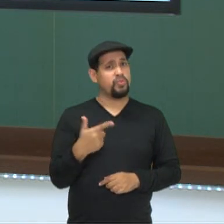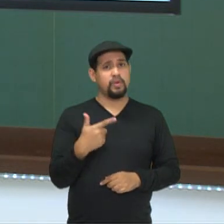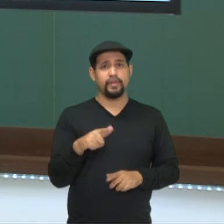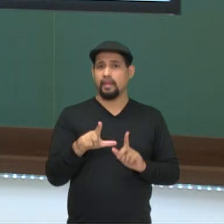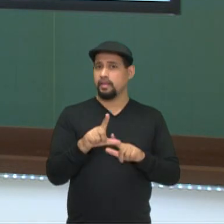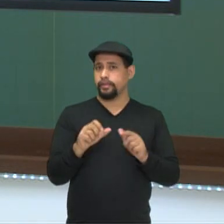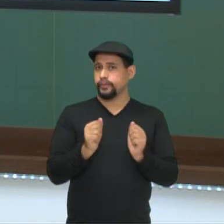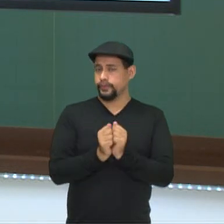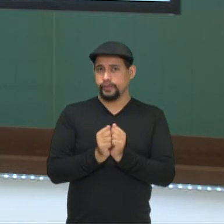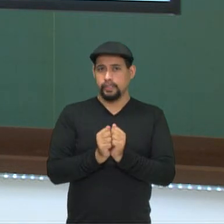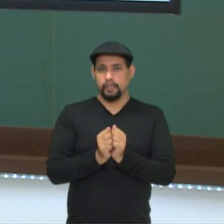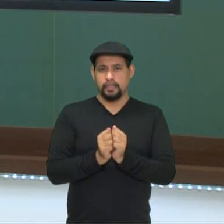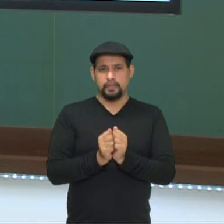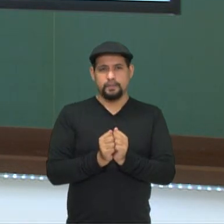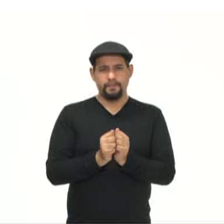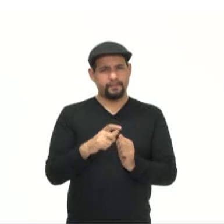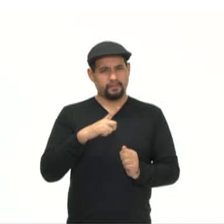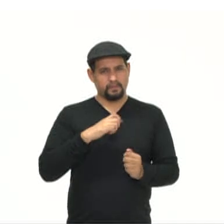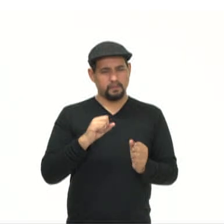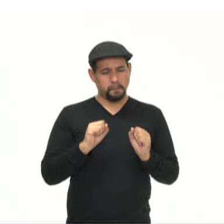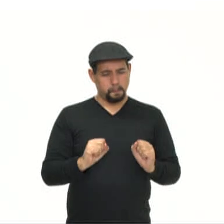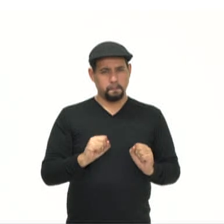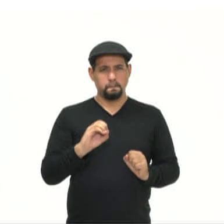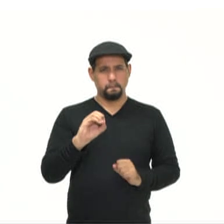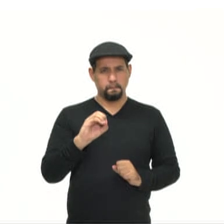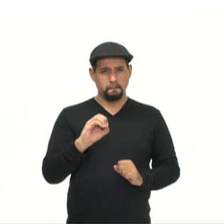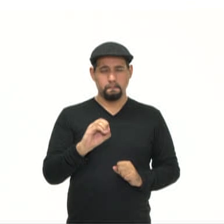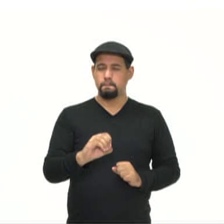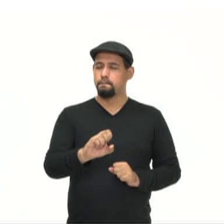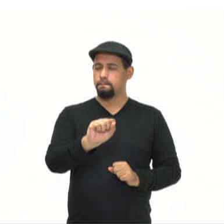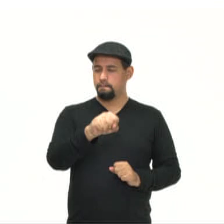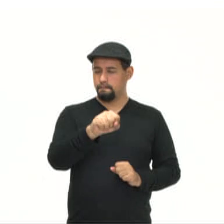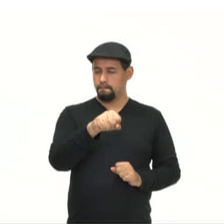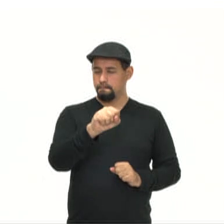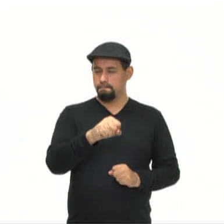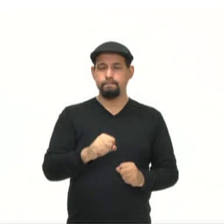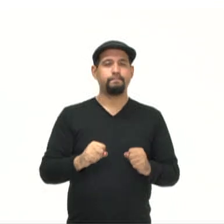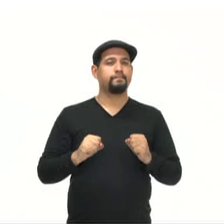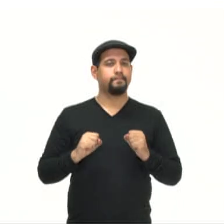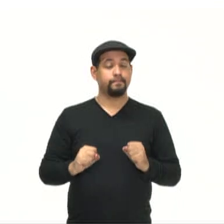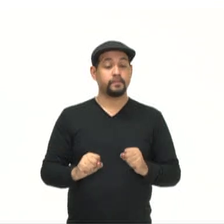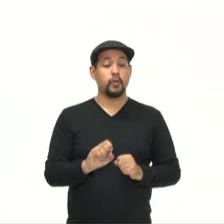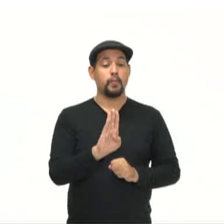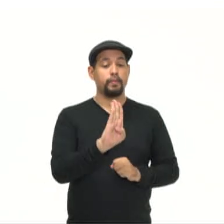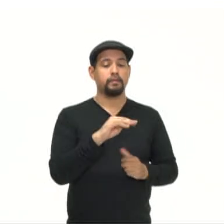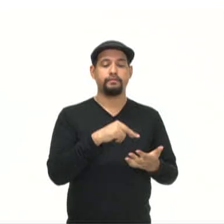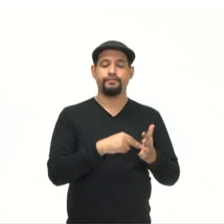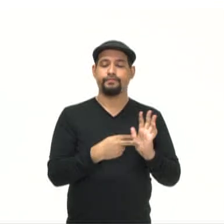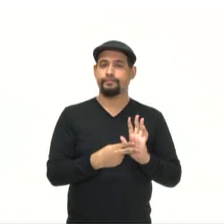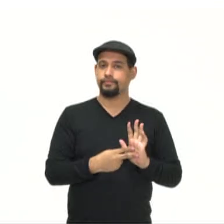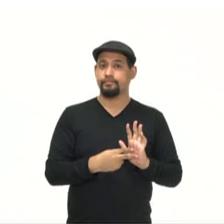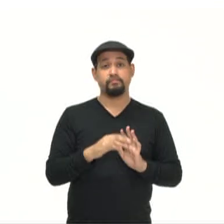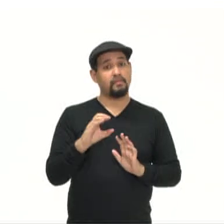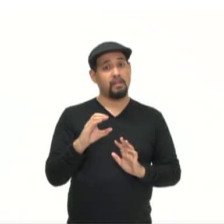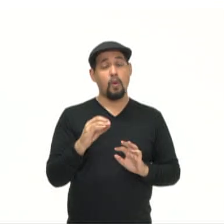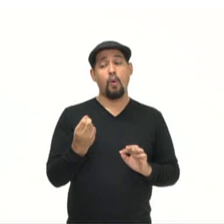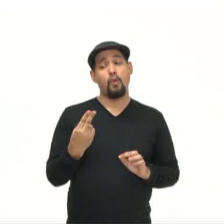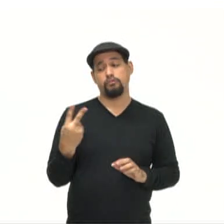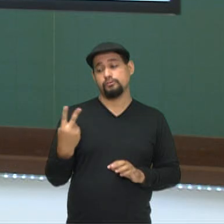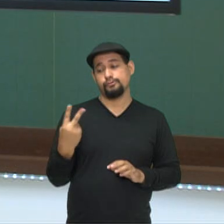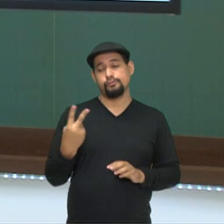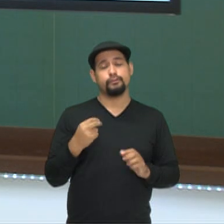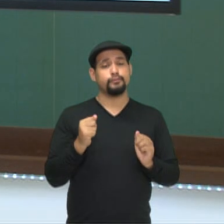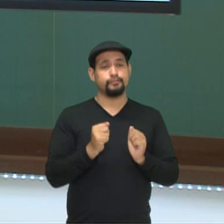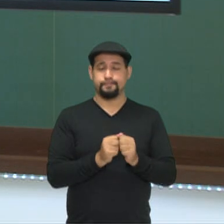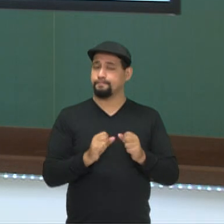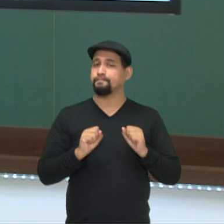independente Será que alguma coisa você pode ser zero se pode o b e o c ou os dois